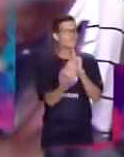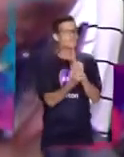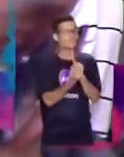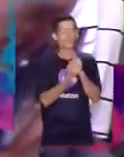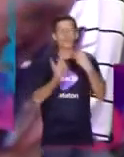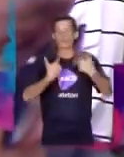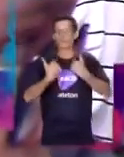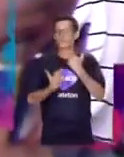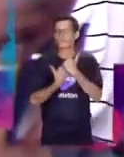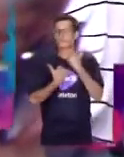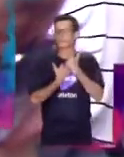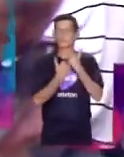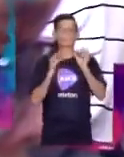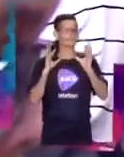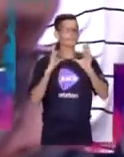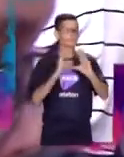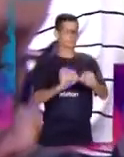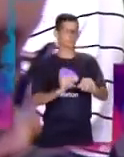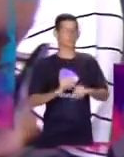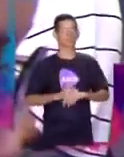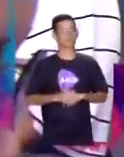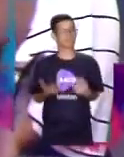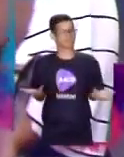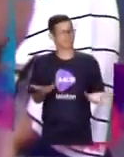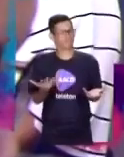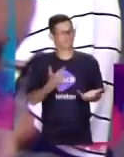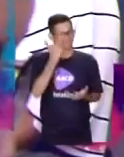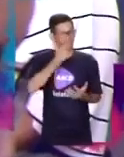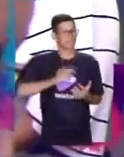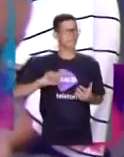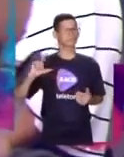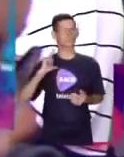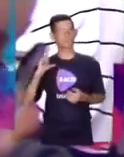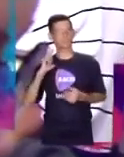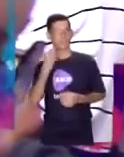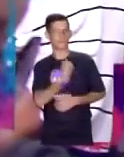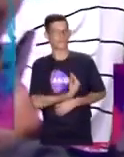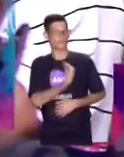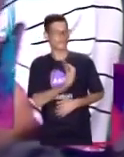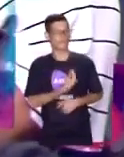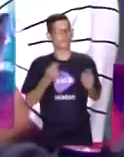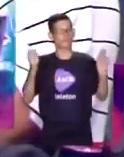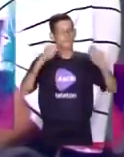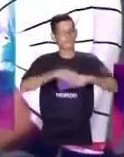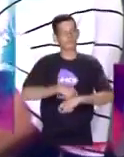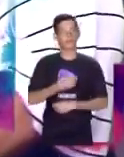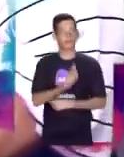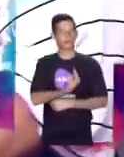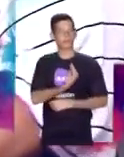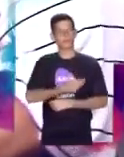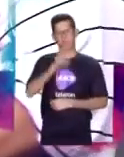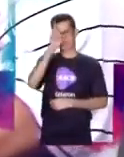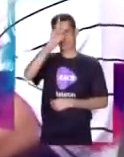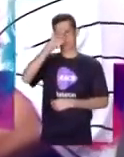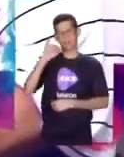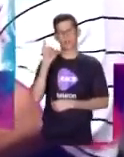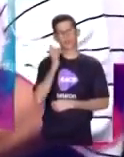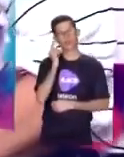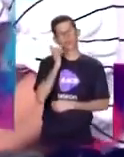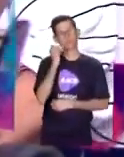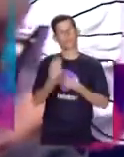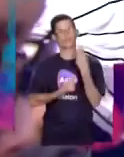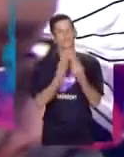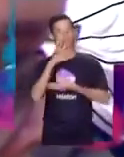suporte. Hoje eu tenho como vida contar a minha história no